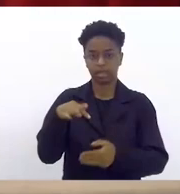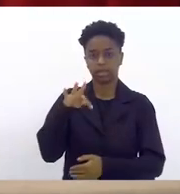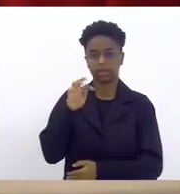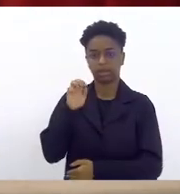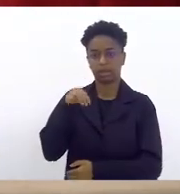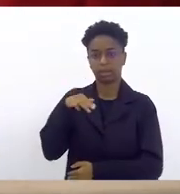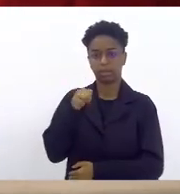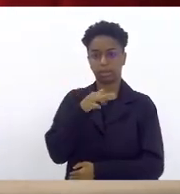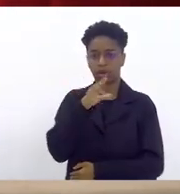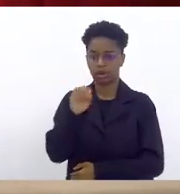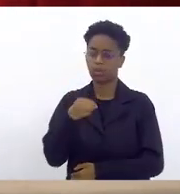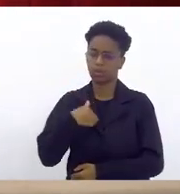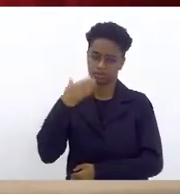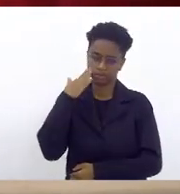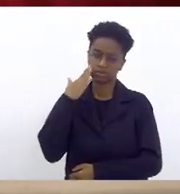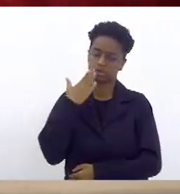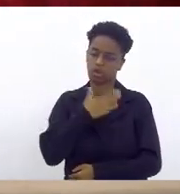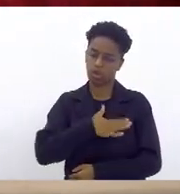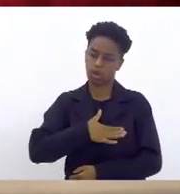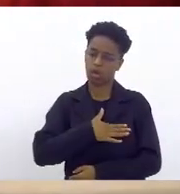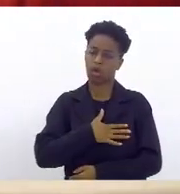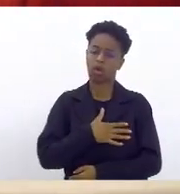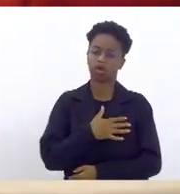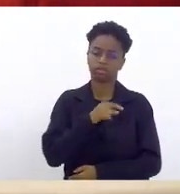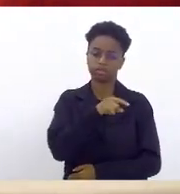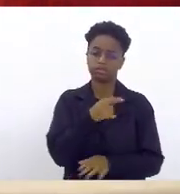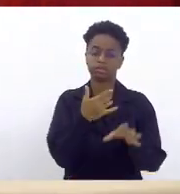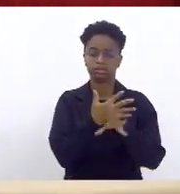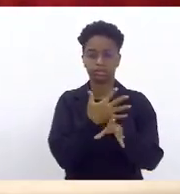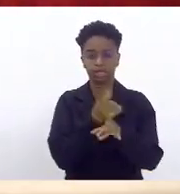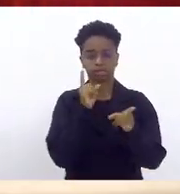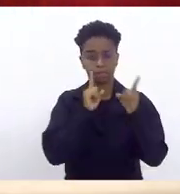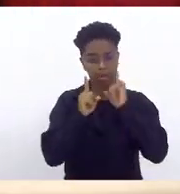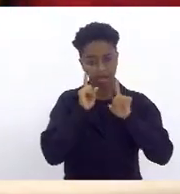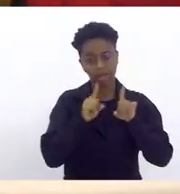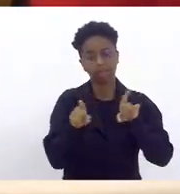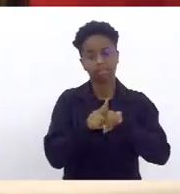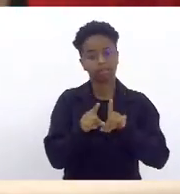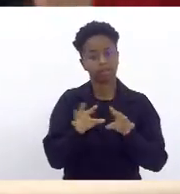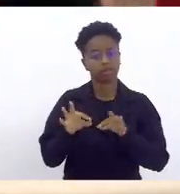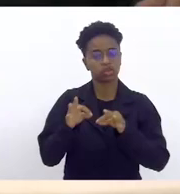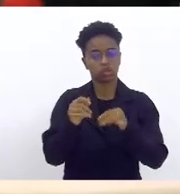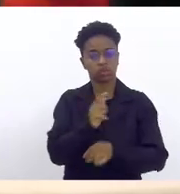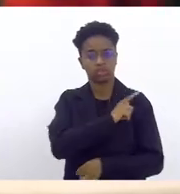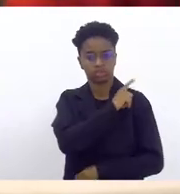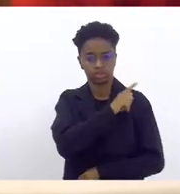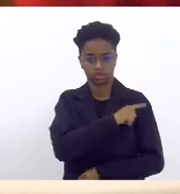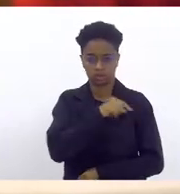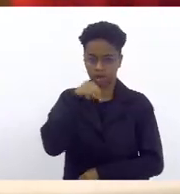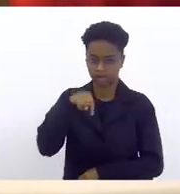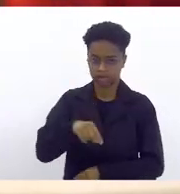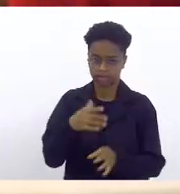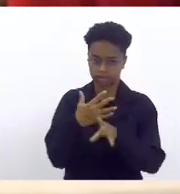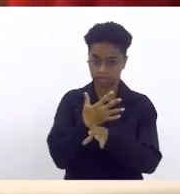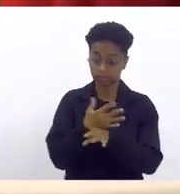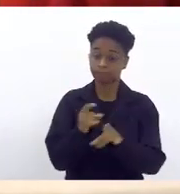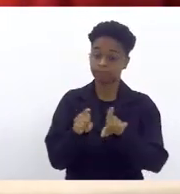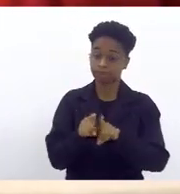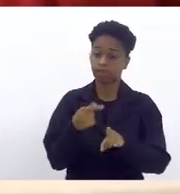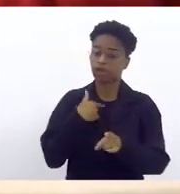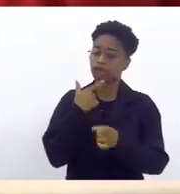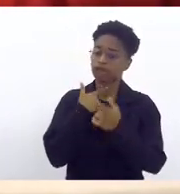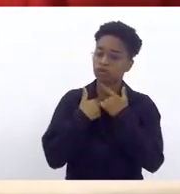grande apreço pela cidade de Maricá e por todos os a nossa gestão lá da cidade eu gostaria de fazer